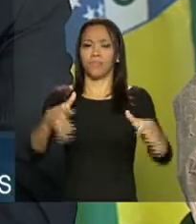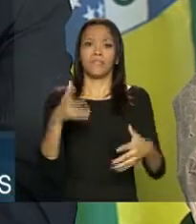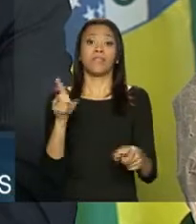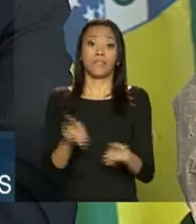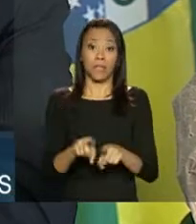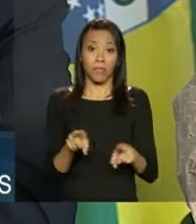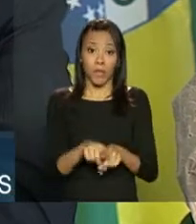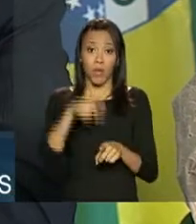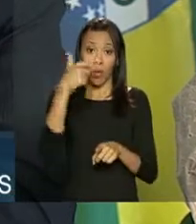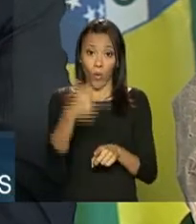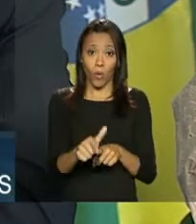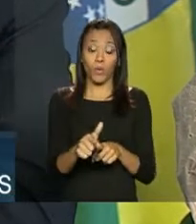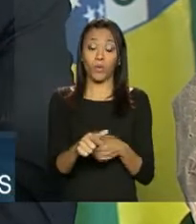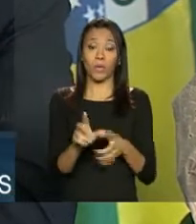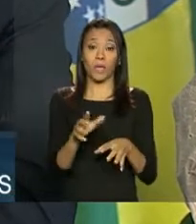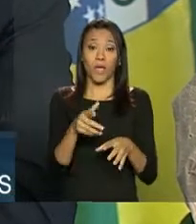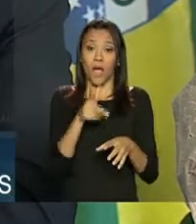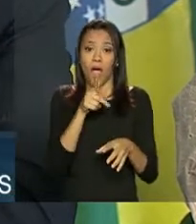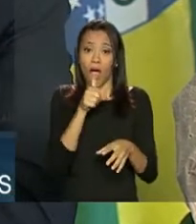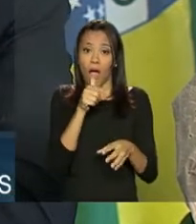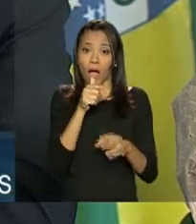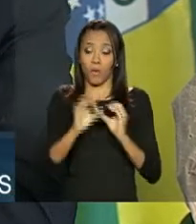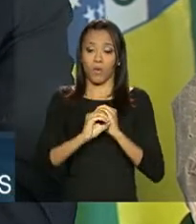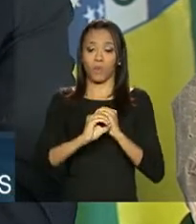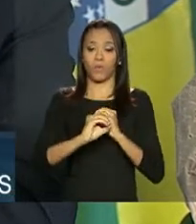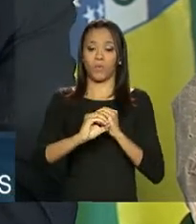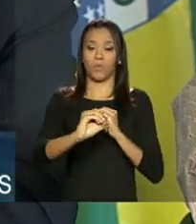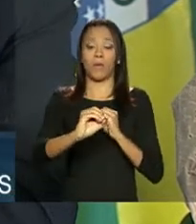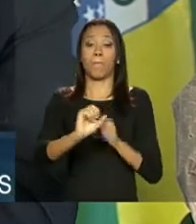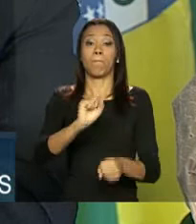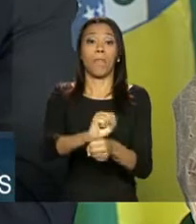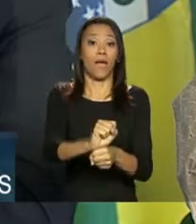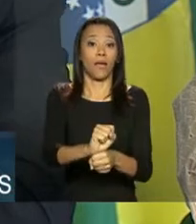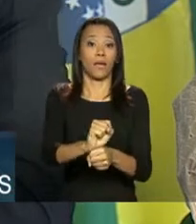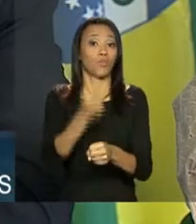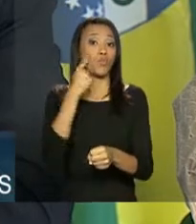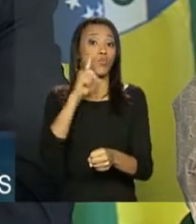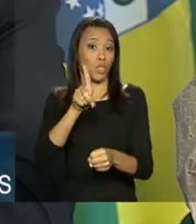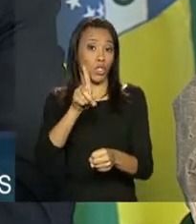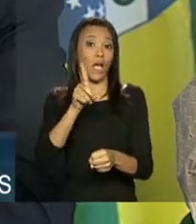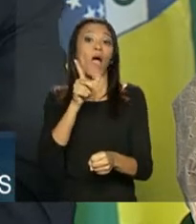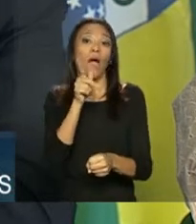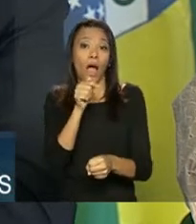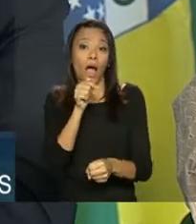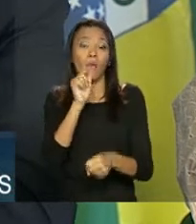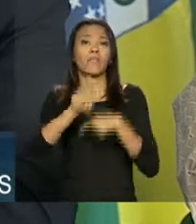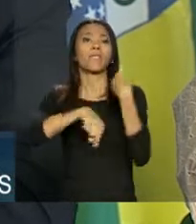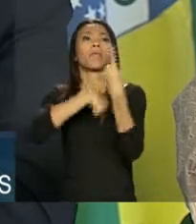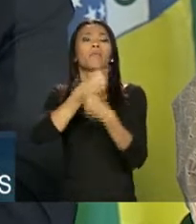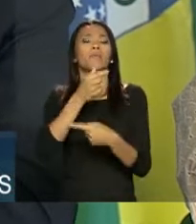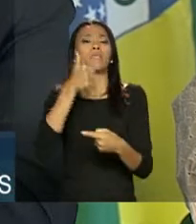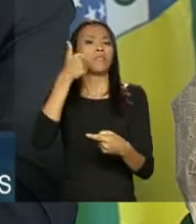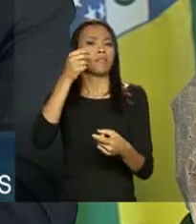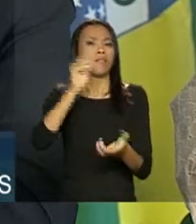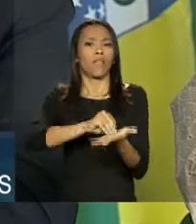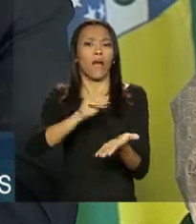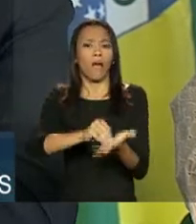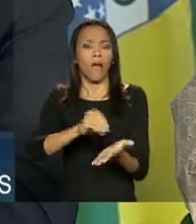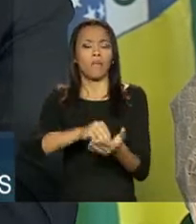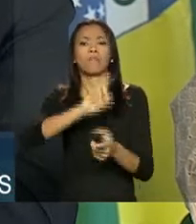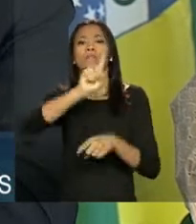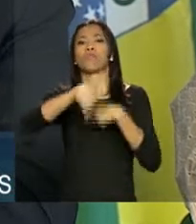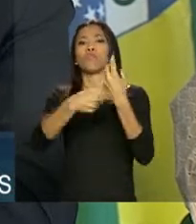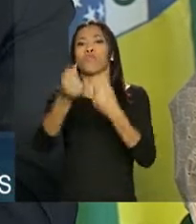racionamento ele é ele chega à cidade que tem um dia com água e aproximadamente 15 dias sem água